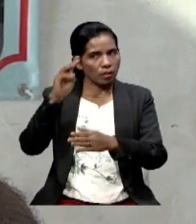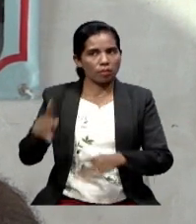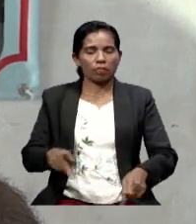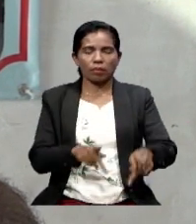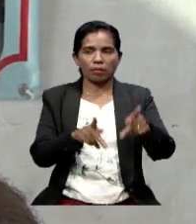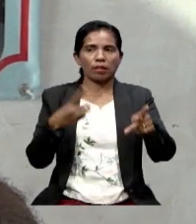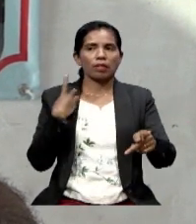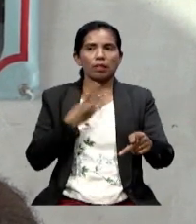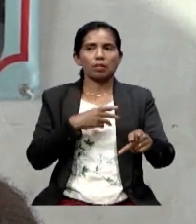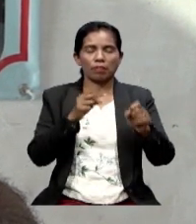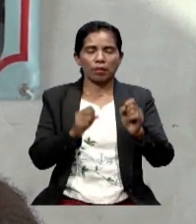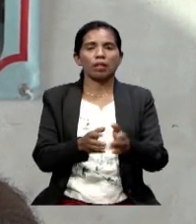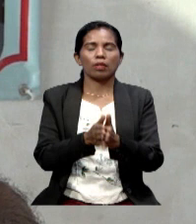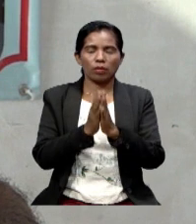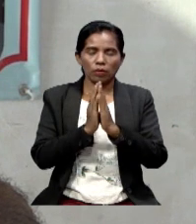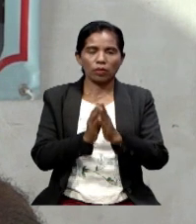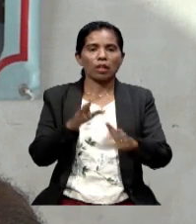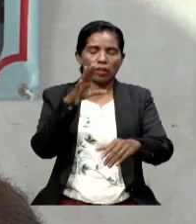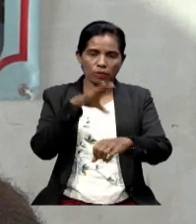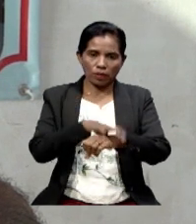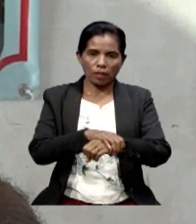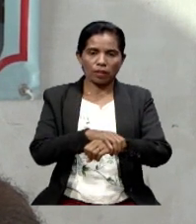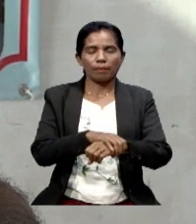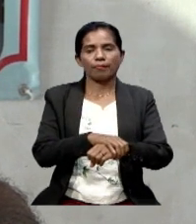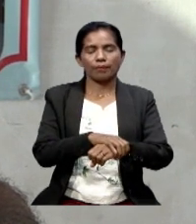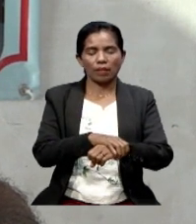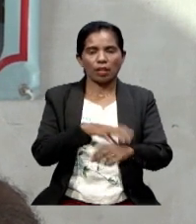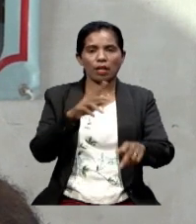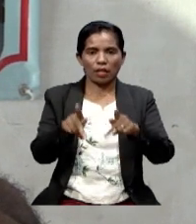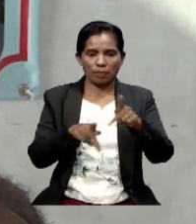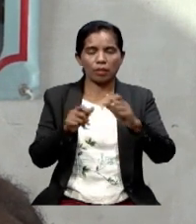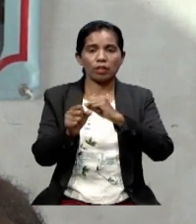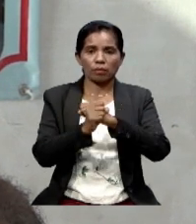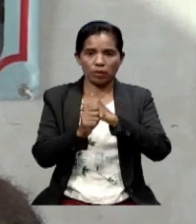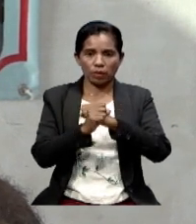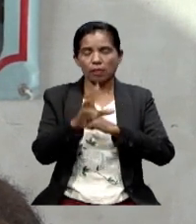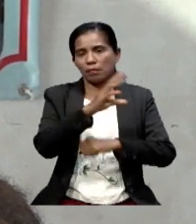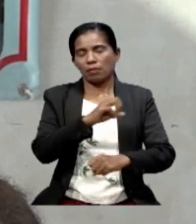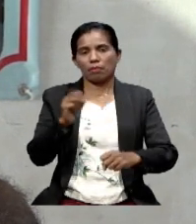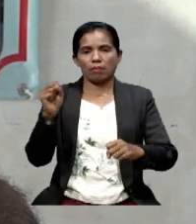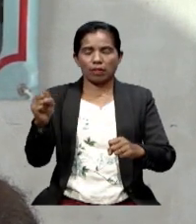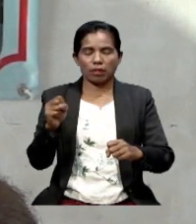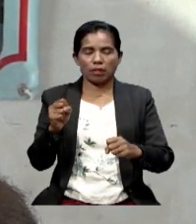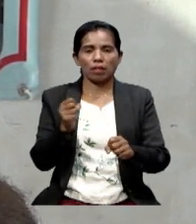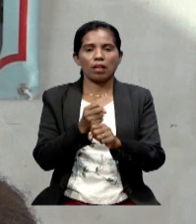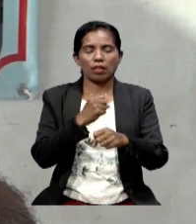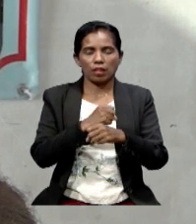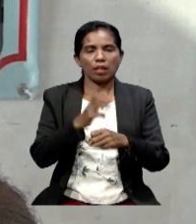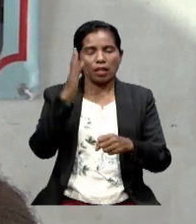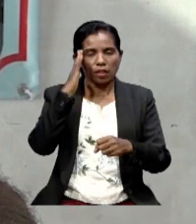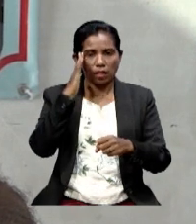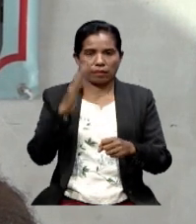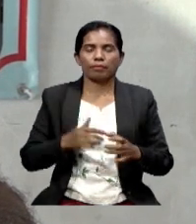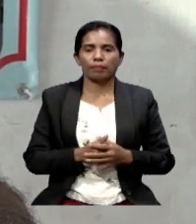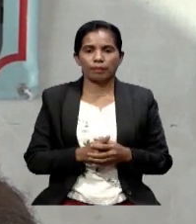um mandado a detenção Bahia suspeito ser na BMA cá identificado na